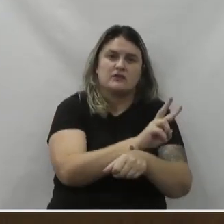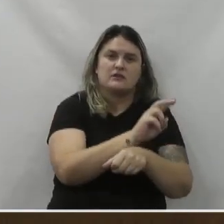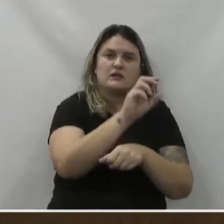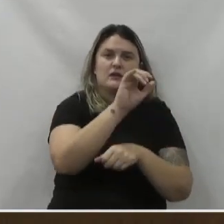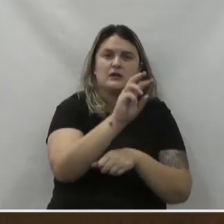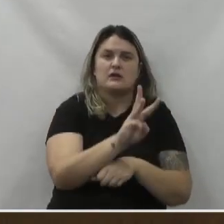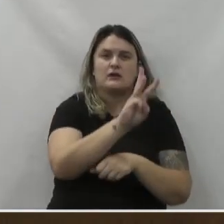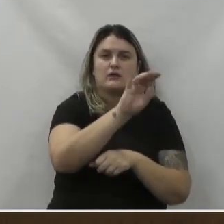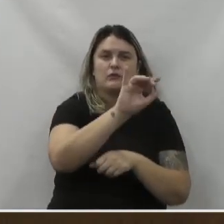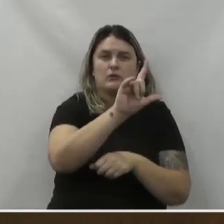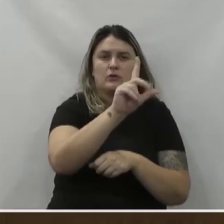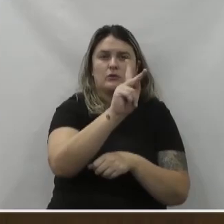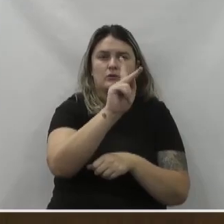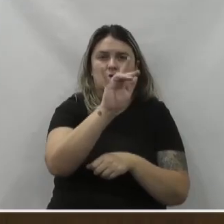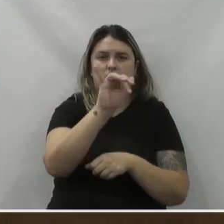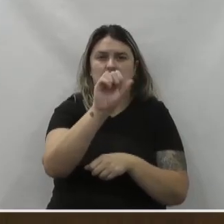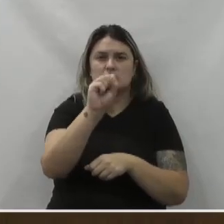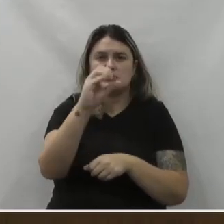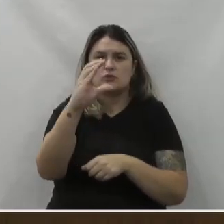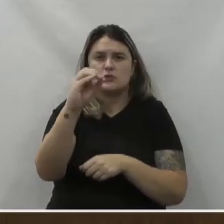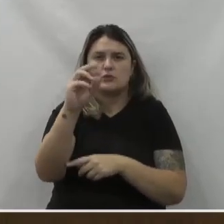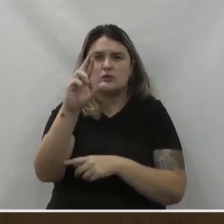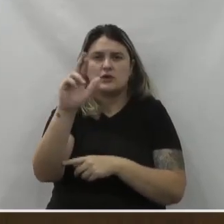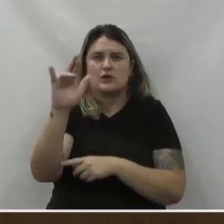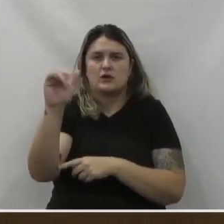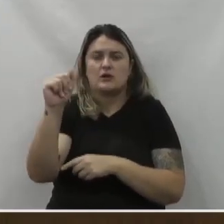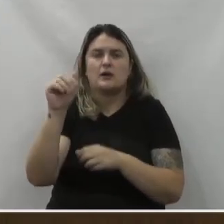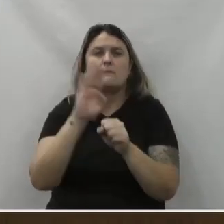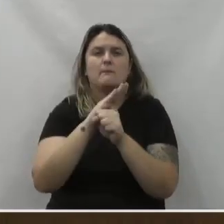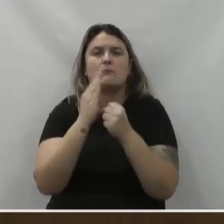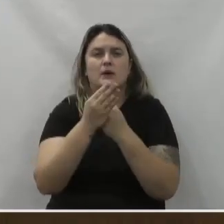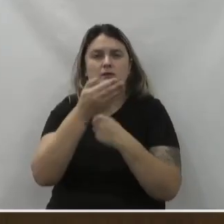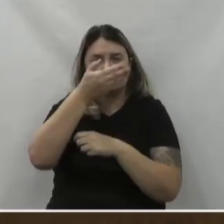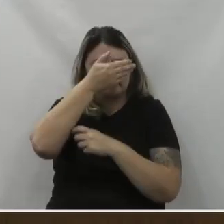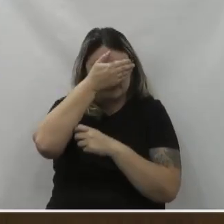frente ao número 156, no bairro Salete, em União da Vitória.